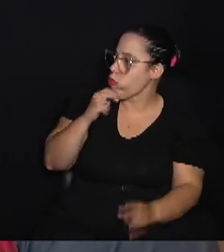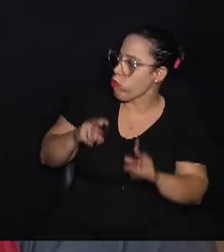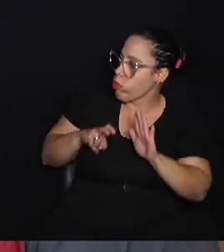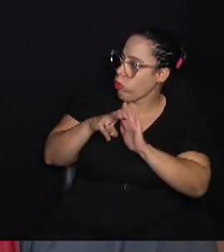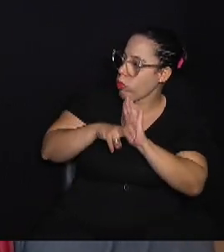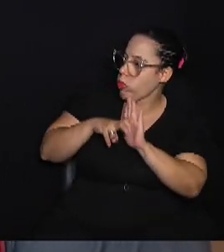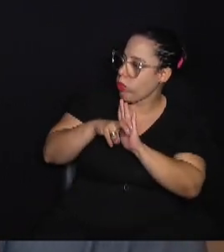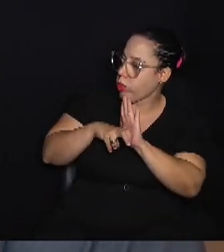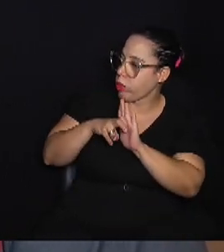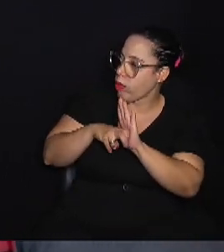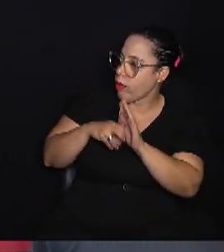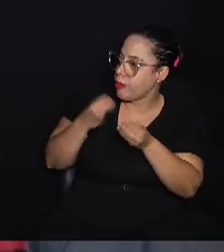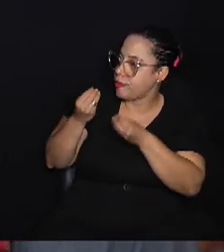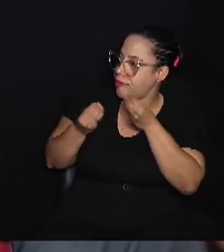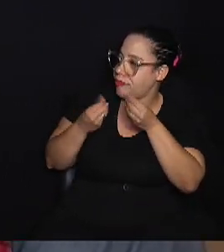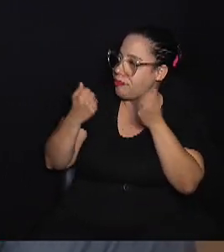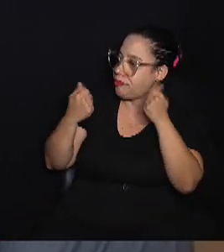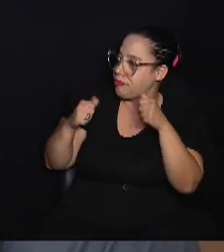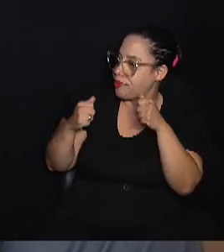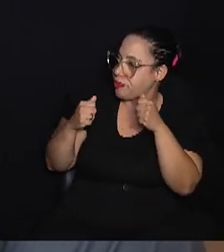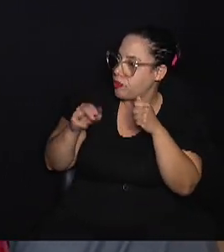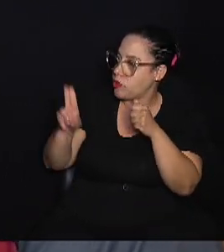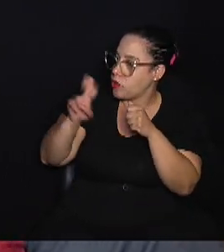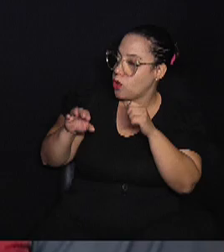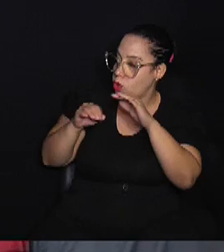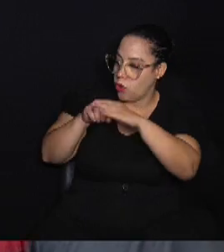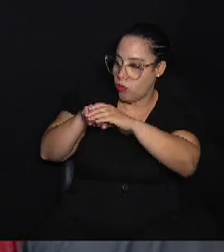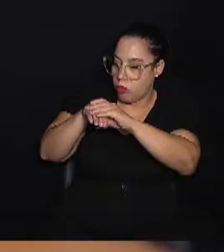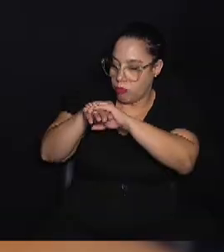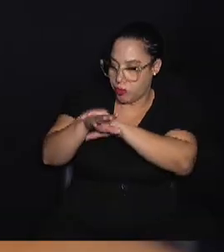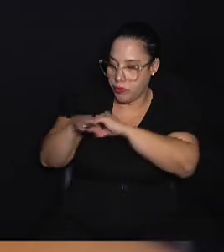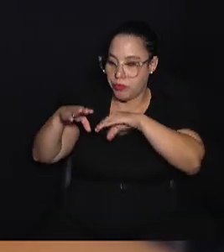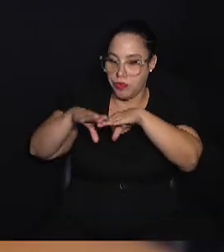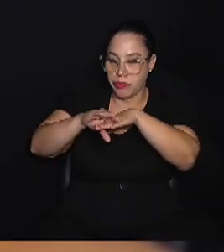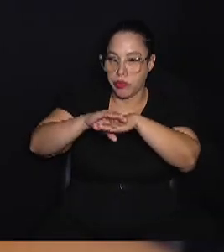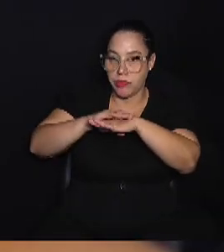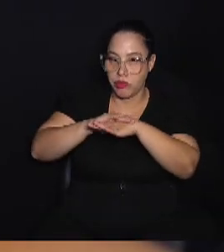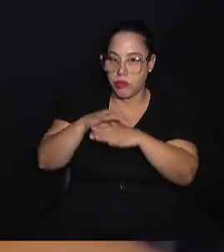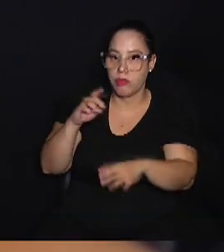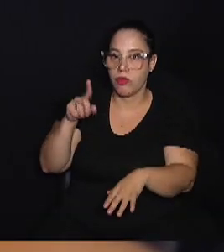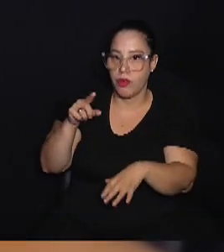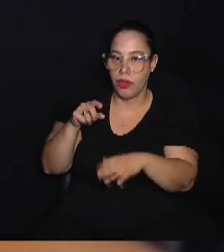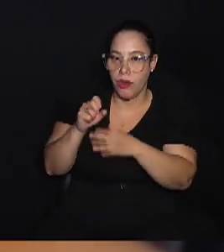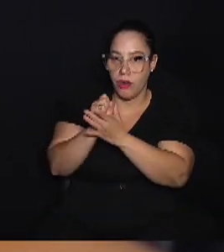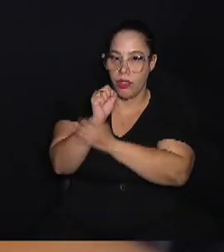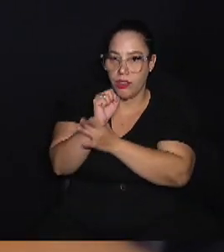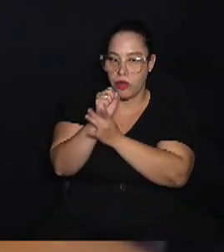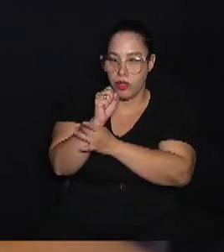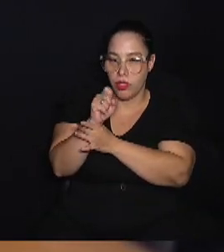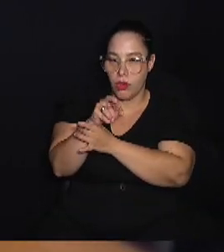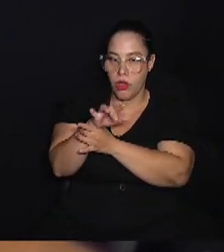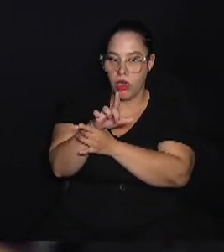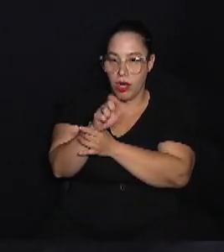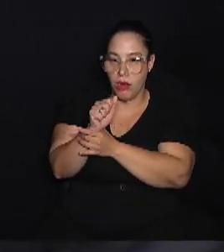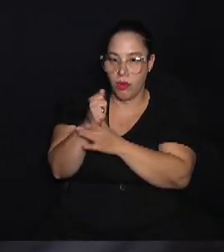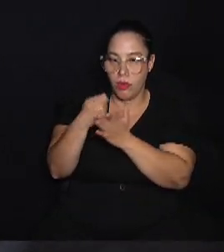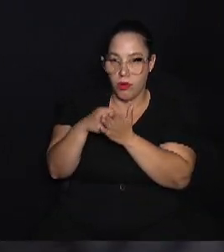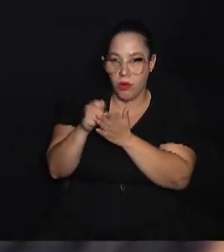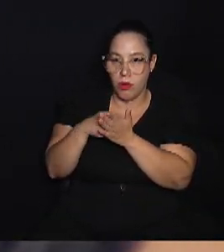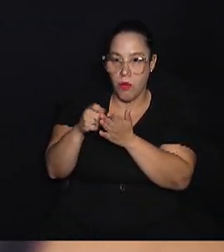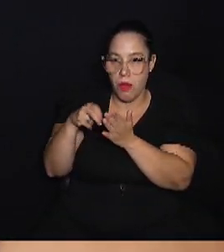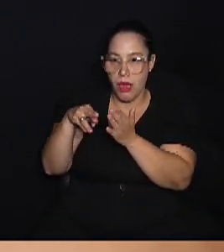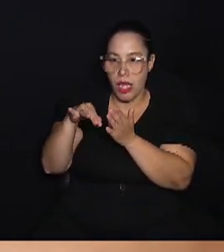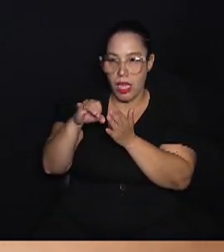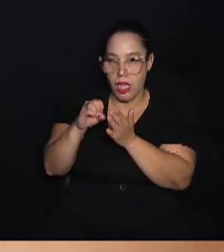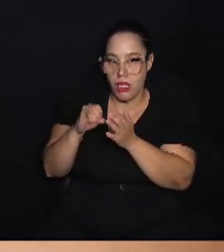roda, o que mais os jogadores precisam? Eles usam uma luva, é isso? Usam luva, usam cola, usam borracha, usam manguito e